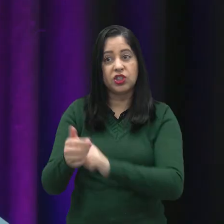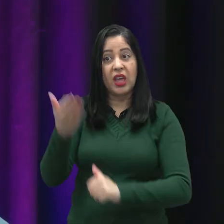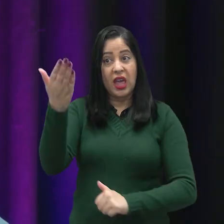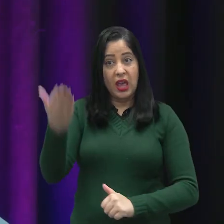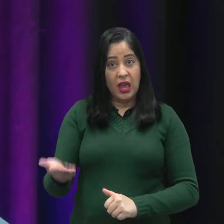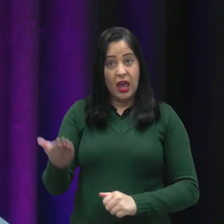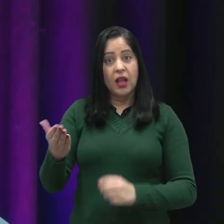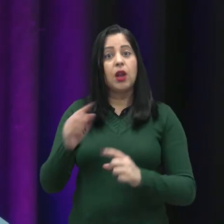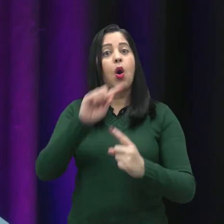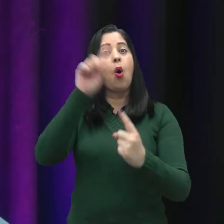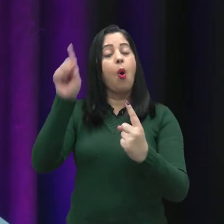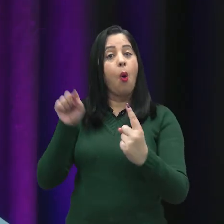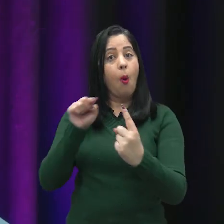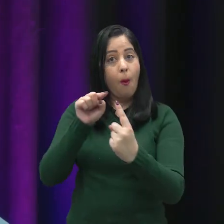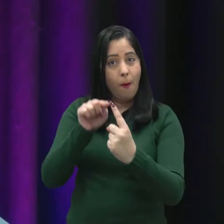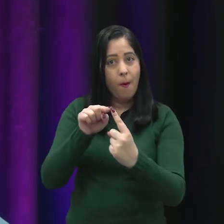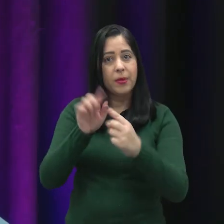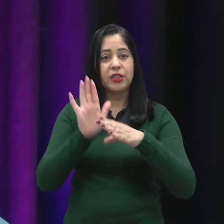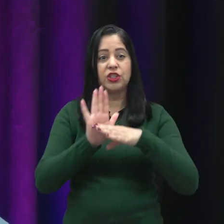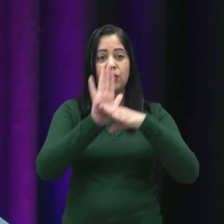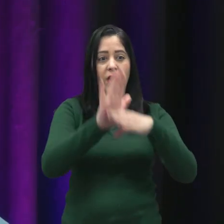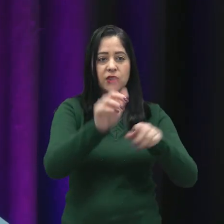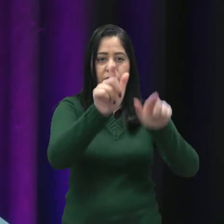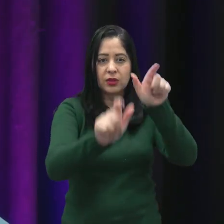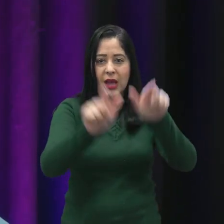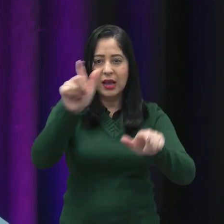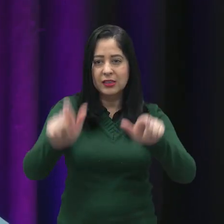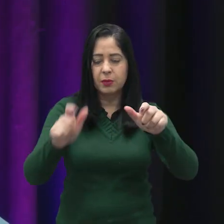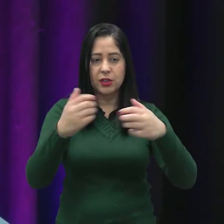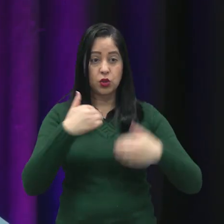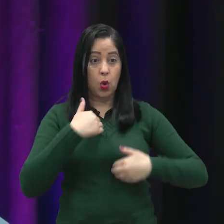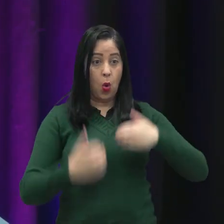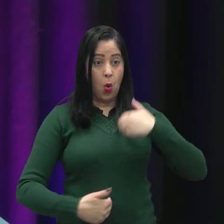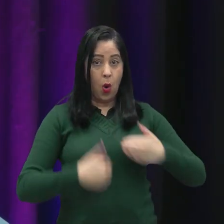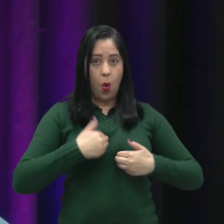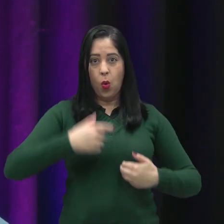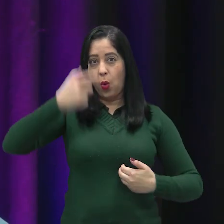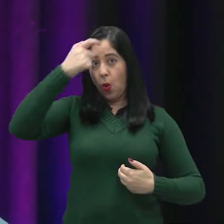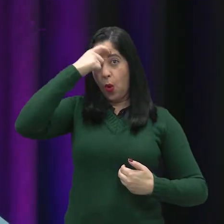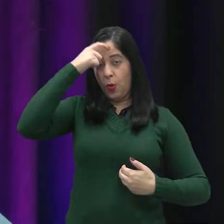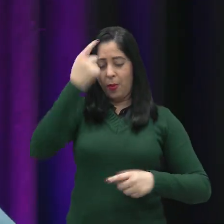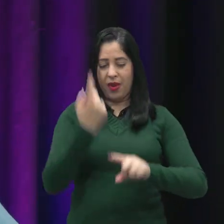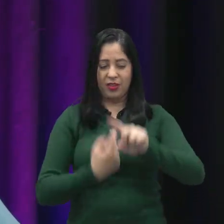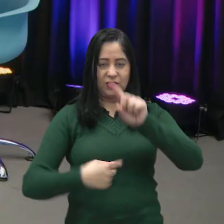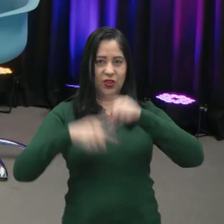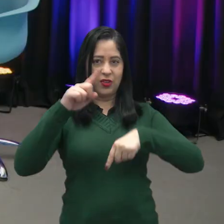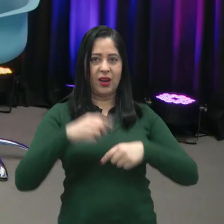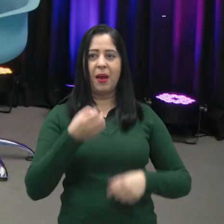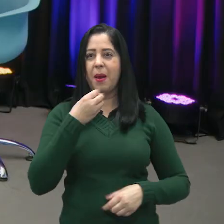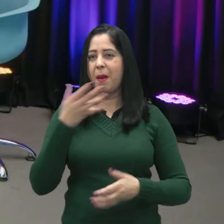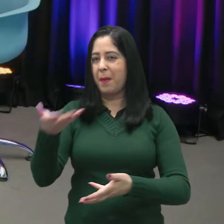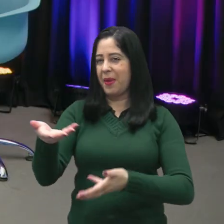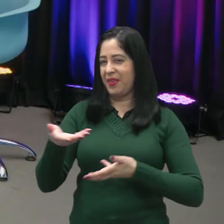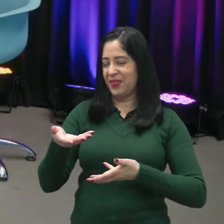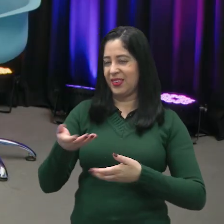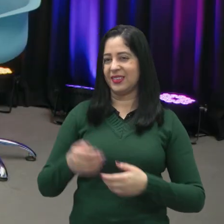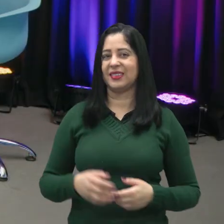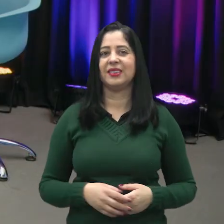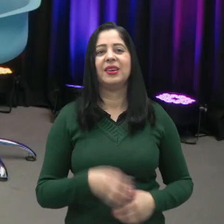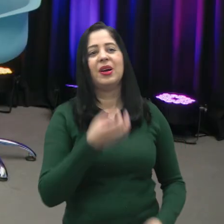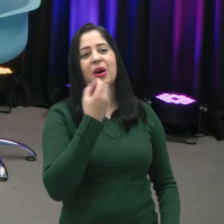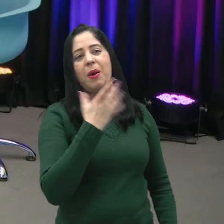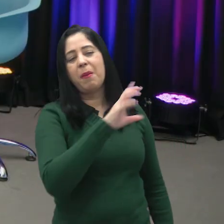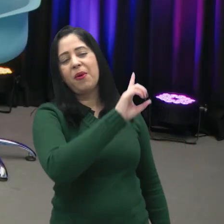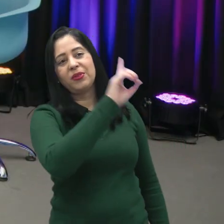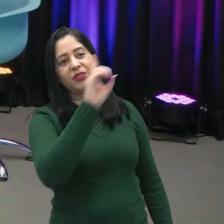em promover o desenvolvimento físico e mental por meio do esporte. Muito bem-vindo, Alexandre, aos nossos estúdios aqui da TV Câmara.